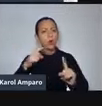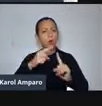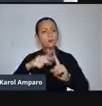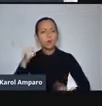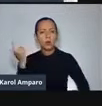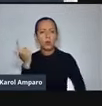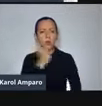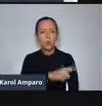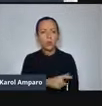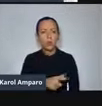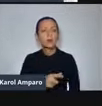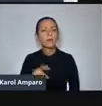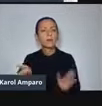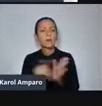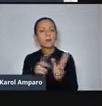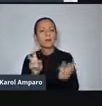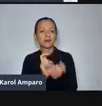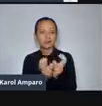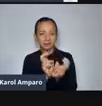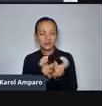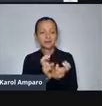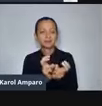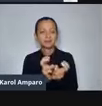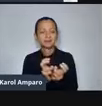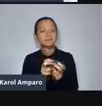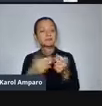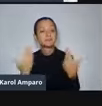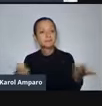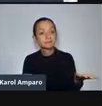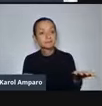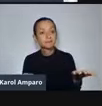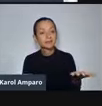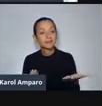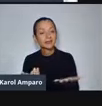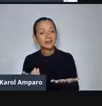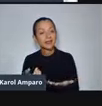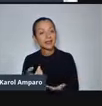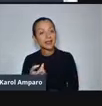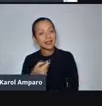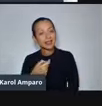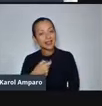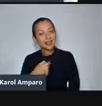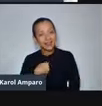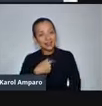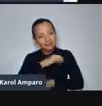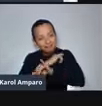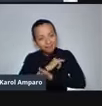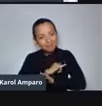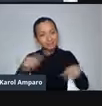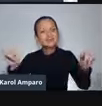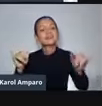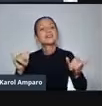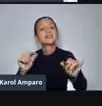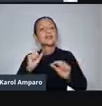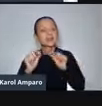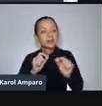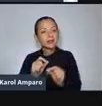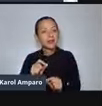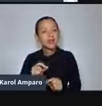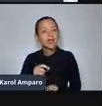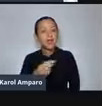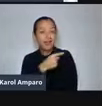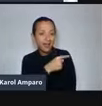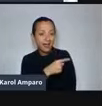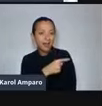quer fazer com a capoeira. Então, realmente, é o que eu digo, né? Foi um aprendiz, né,